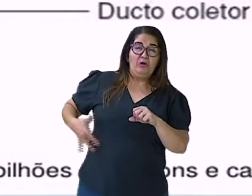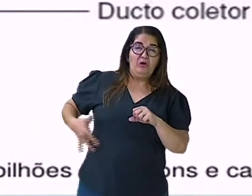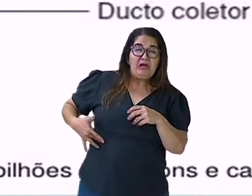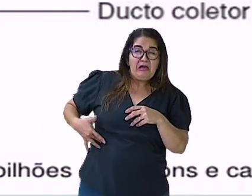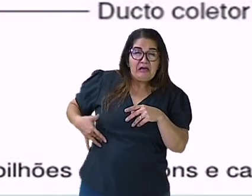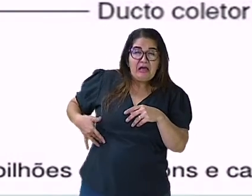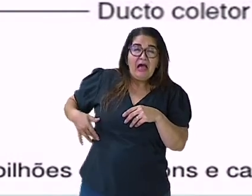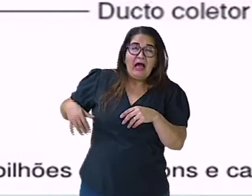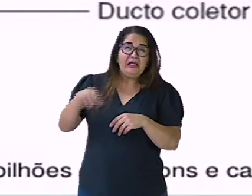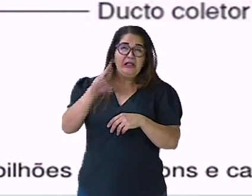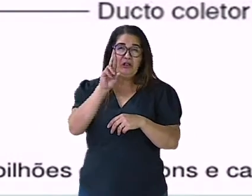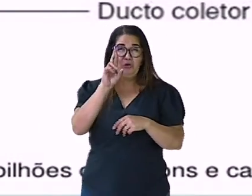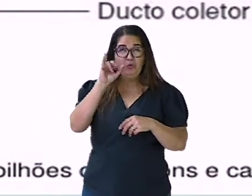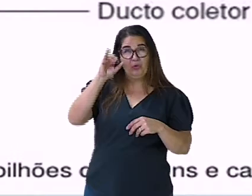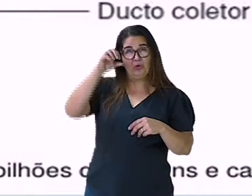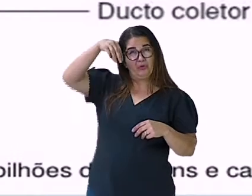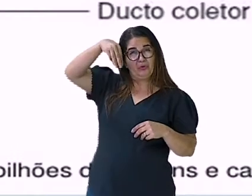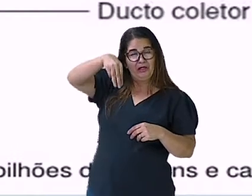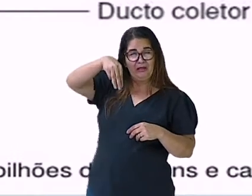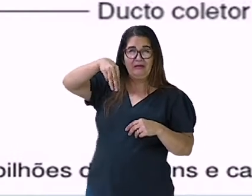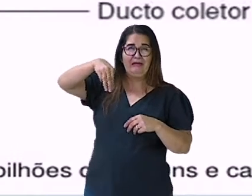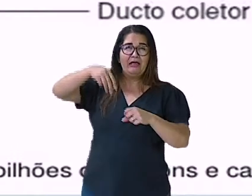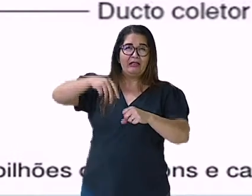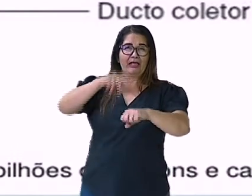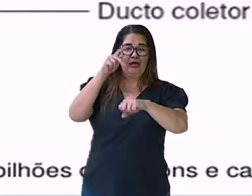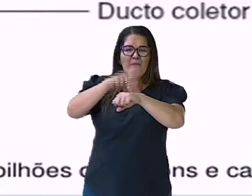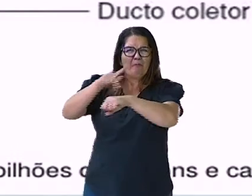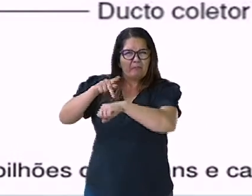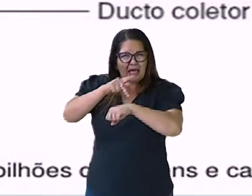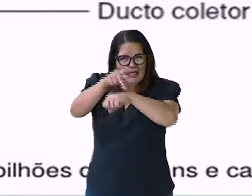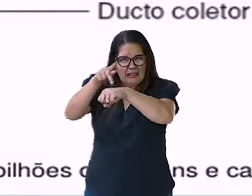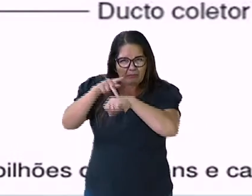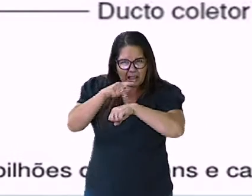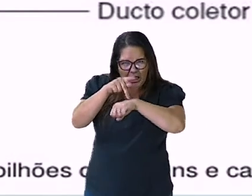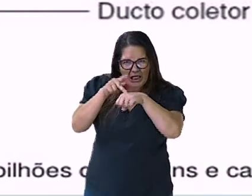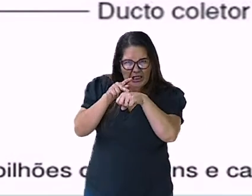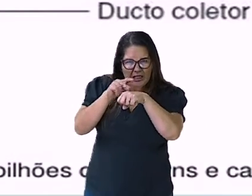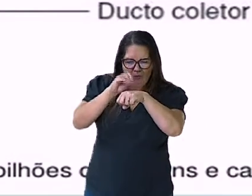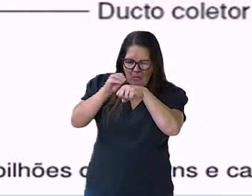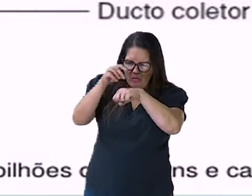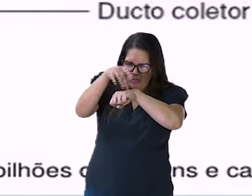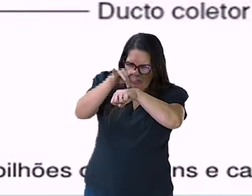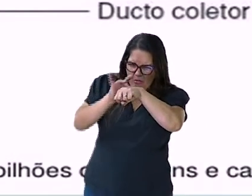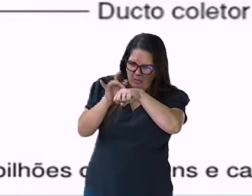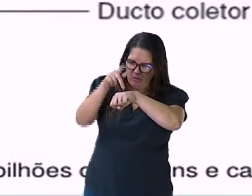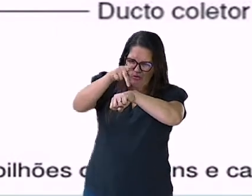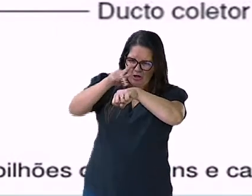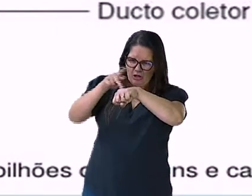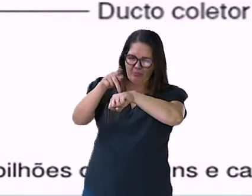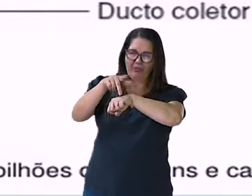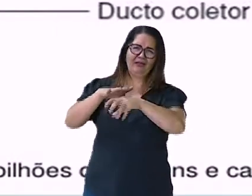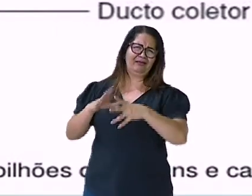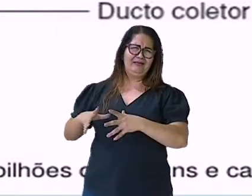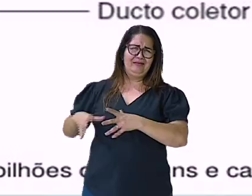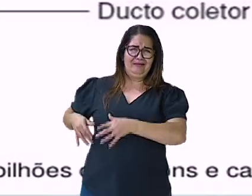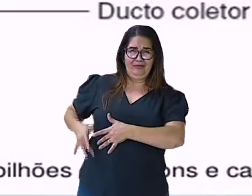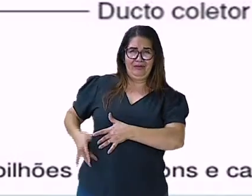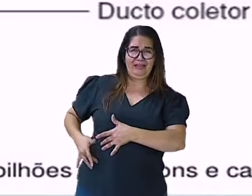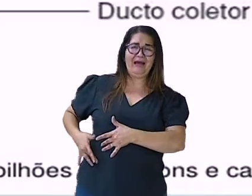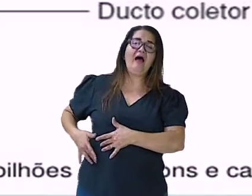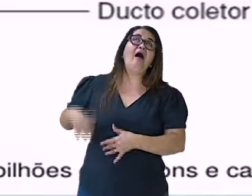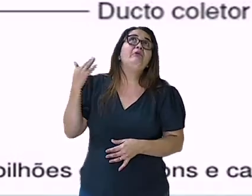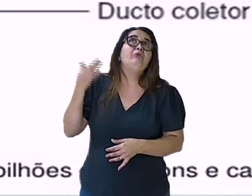cálculo renal, ele é um amontoado, que eles chamam de pedra, mas não é uma pedra, é uma junção